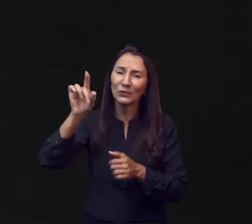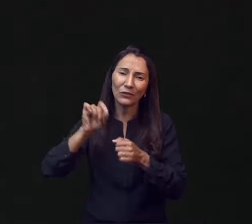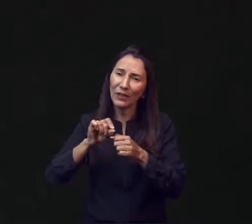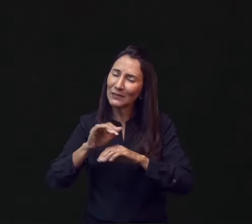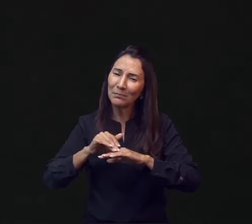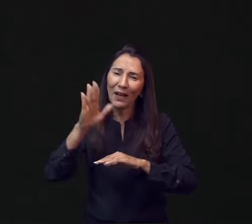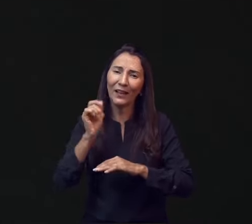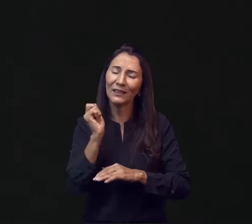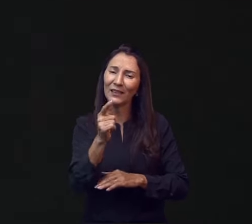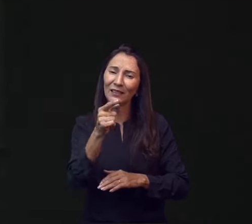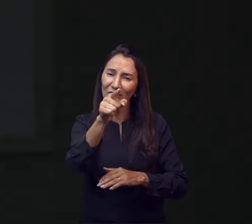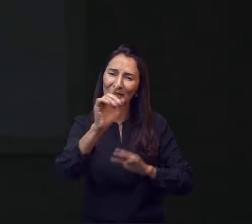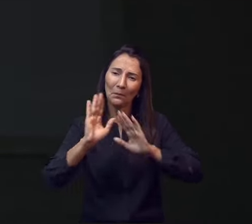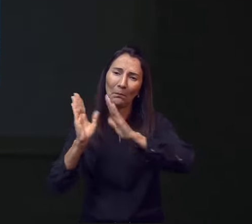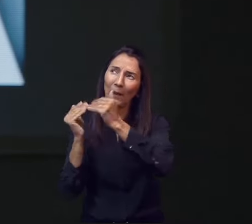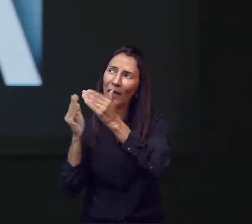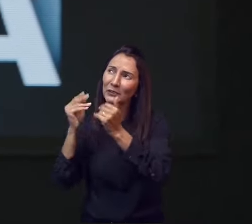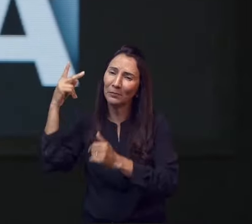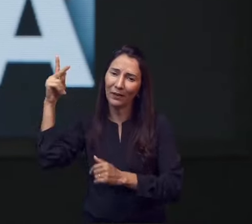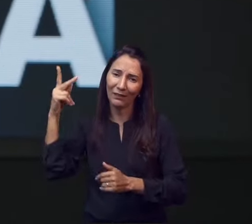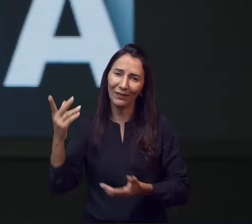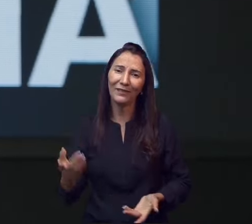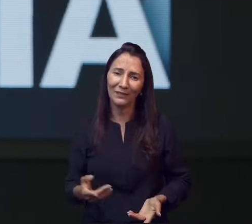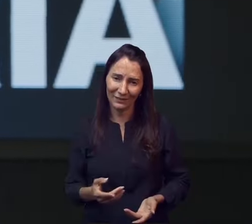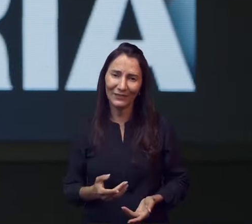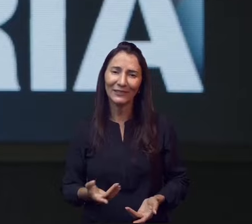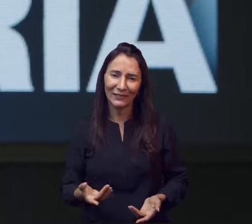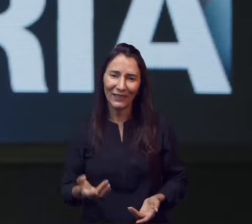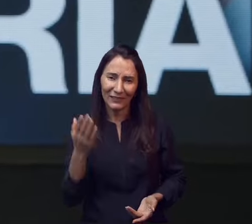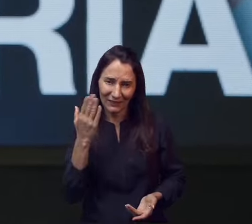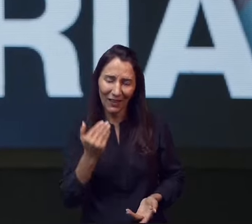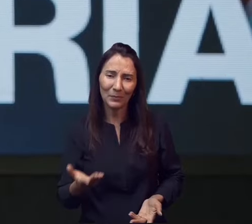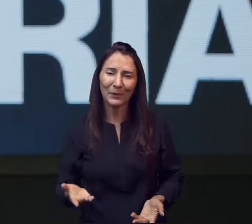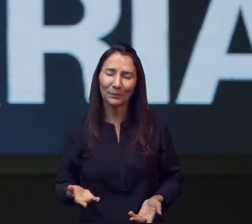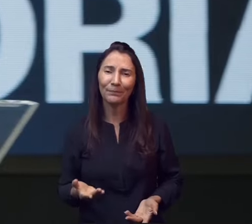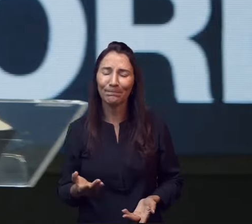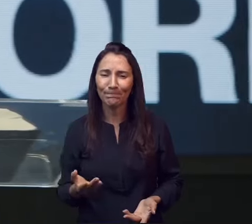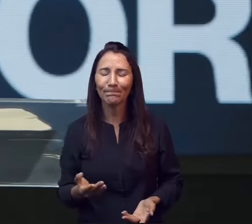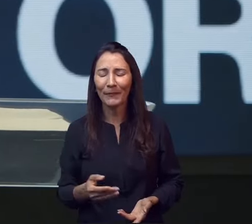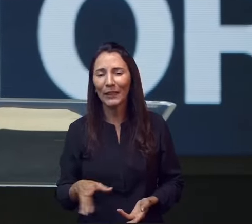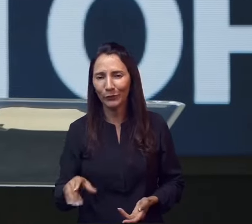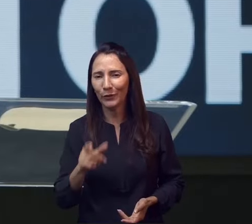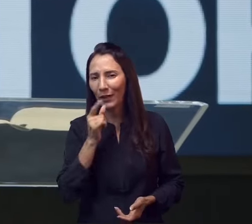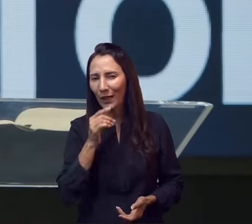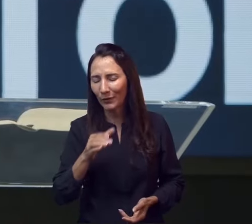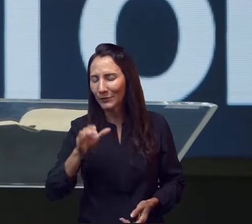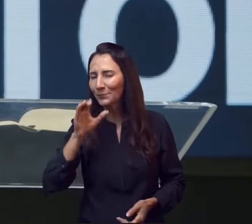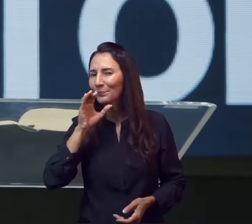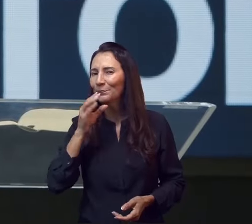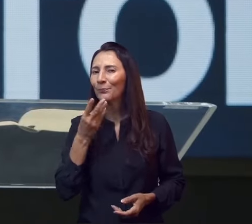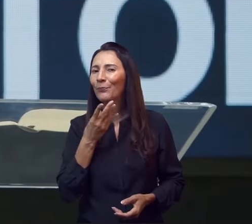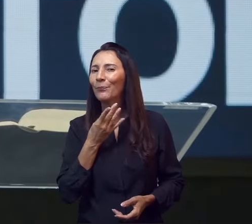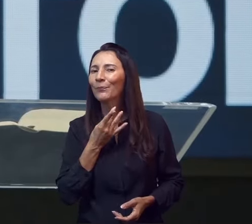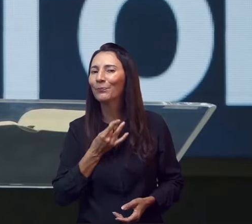vai ter mais uma coisa da nossa mediocridade sabe o que que é gente vou até beber um pouco de água